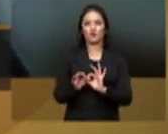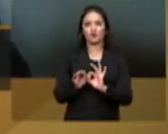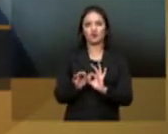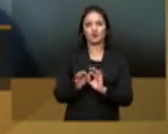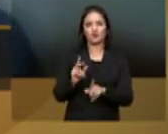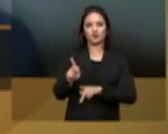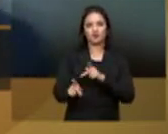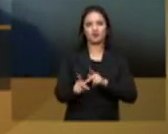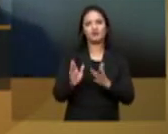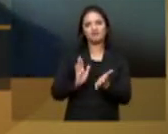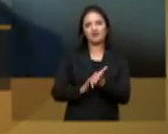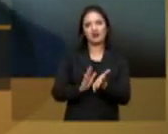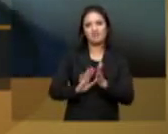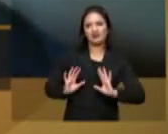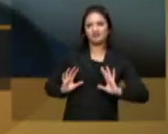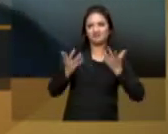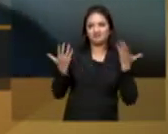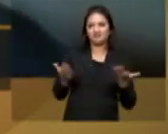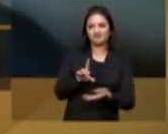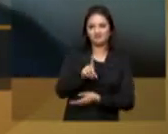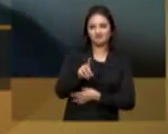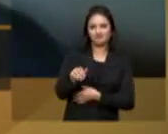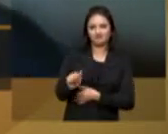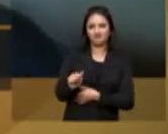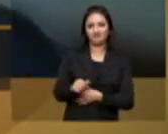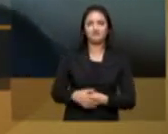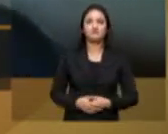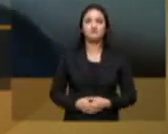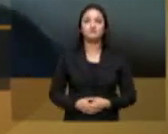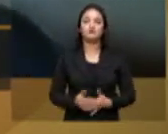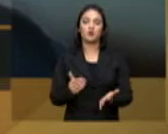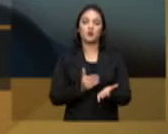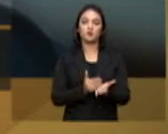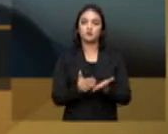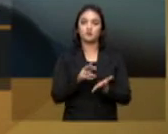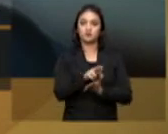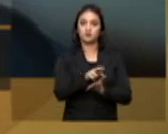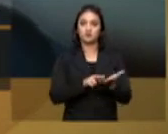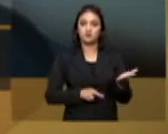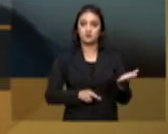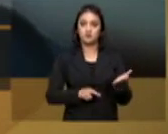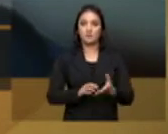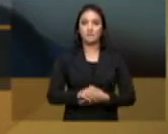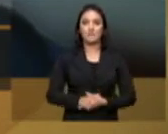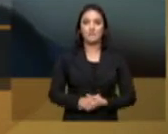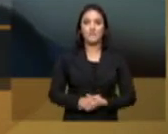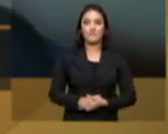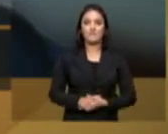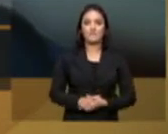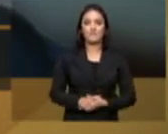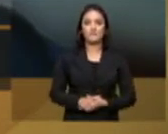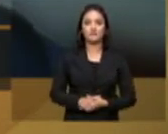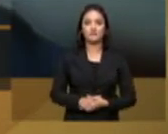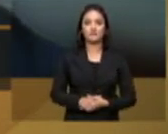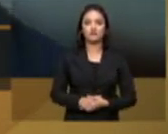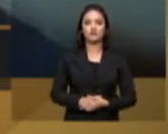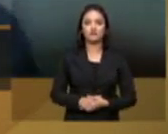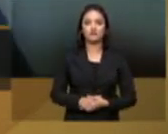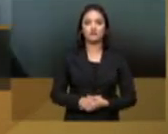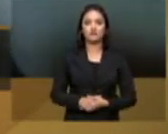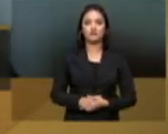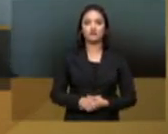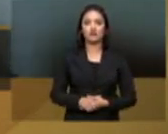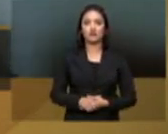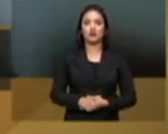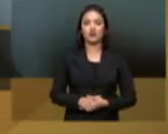dessa data. Senhora Presidente, passo ao relatório. Vou fazer o relatório separadamente, mas prometo